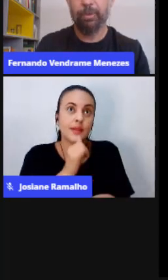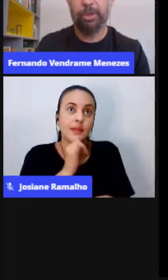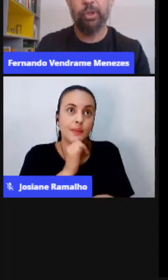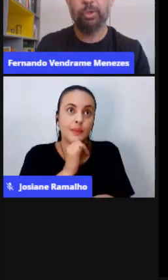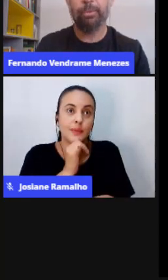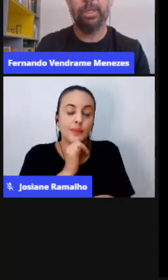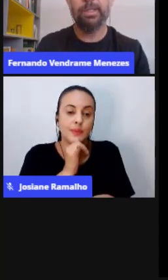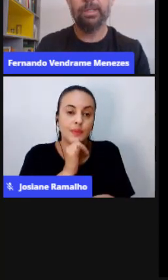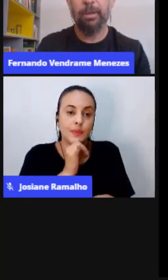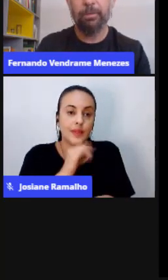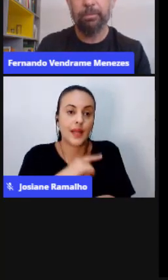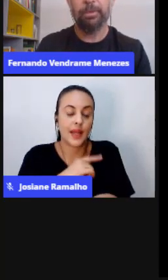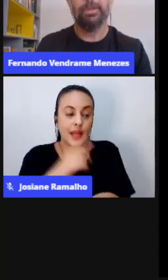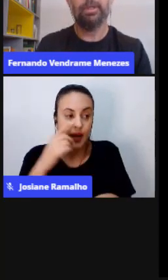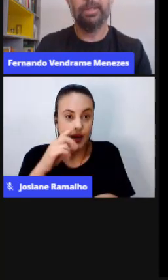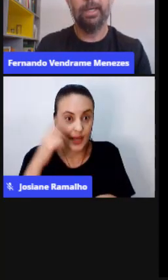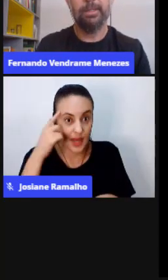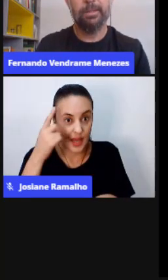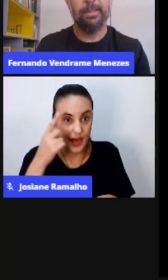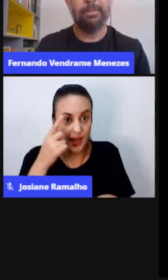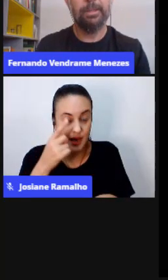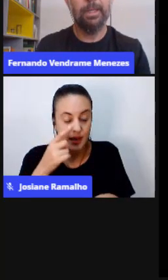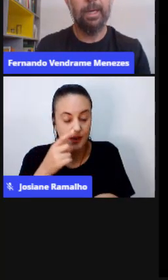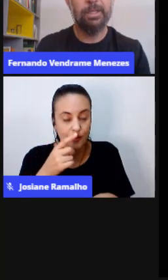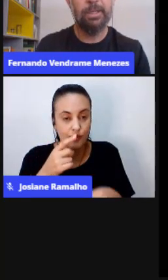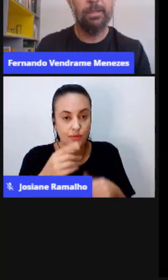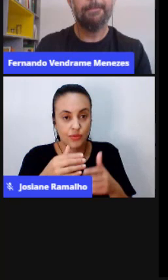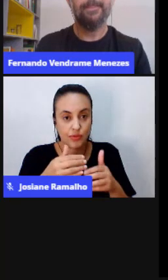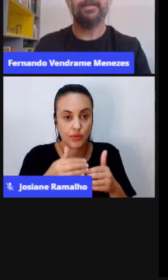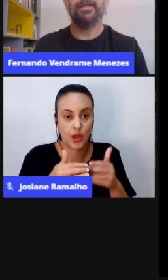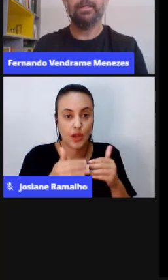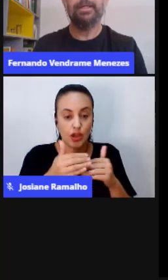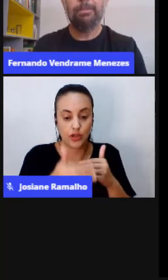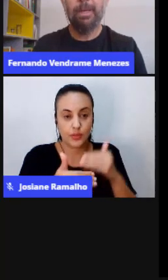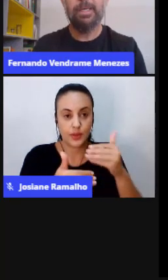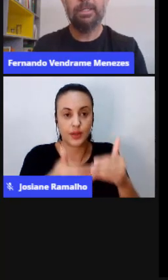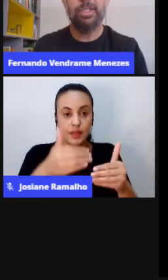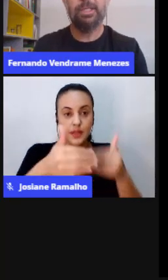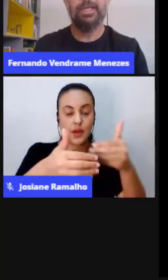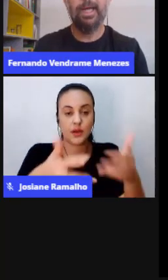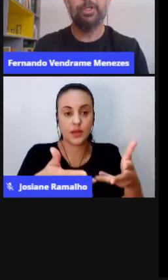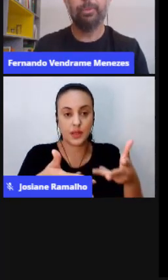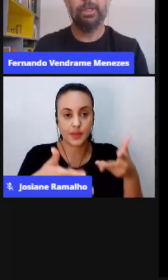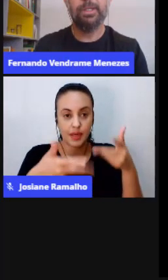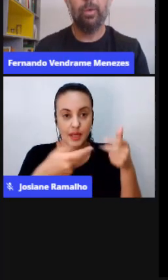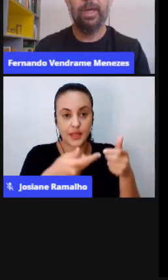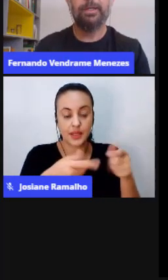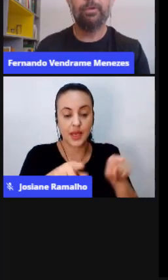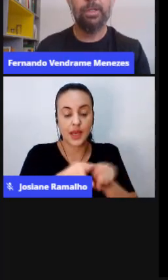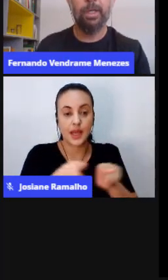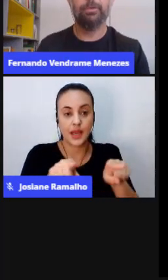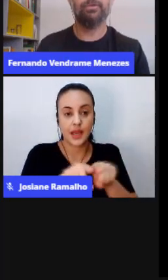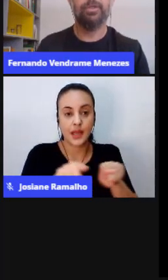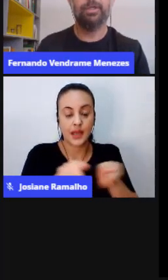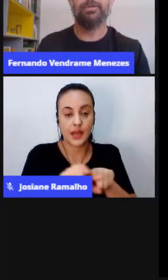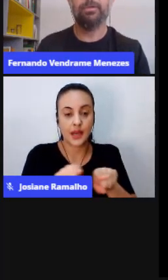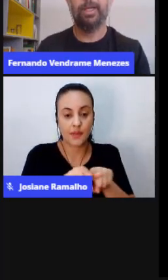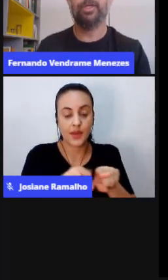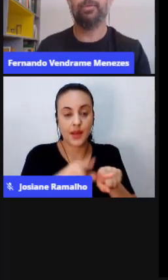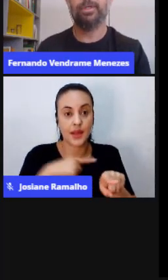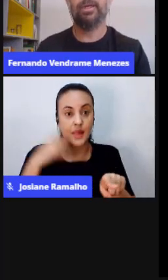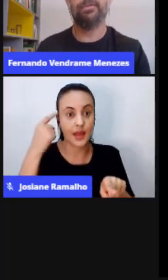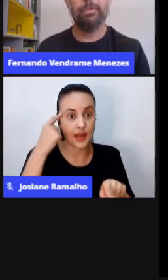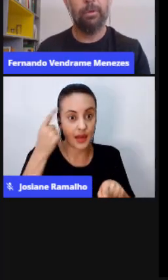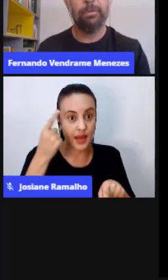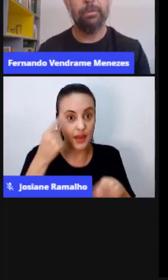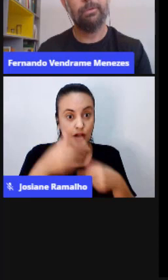né, de progressão das habilidades, e também existe essa ideia de progressão entre os anos, do 6º, do